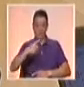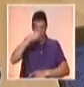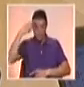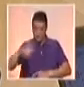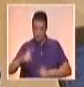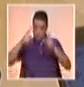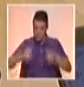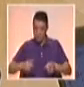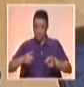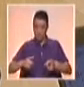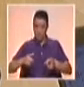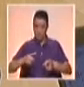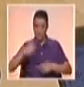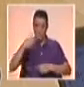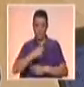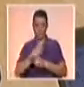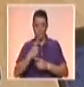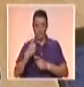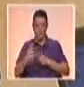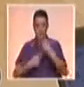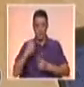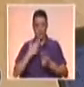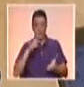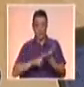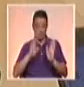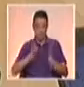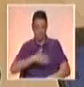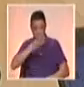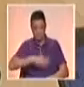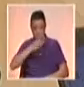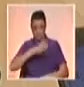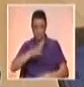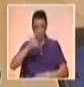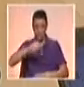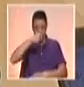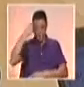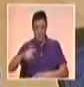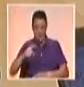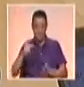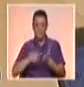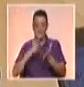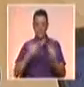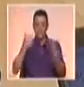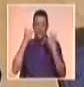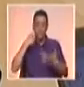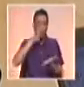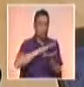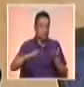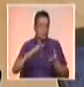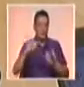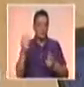no início, lá está, por algumas razões que já foram aqui também ditas, não é? A falta de informação, o desconhecimento, não é?